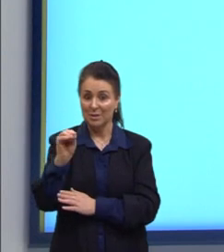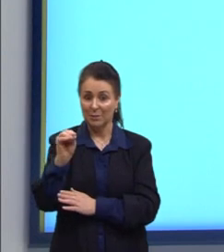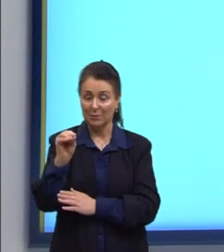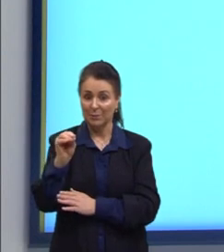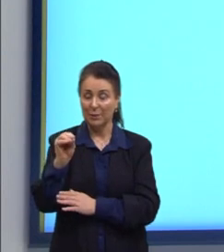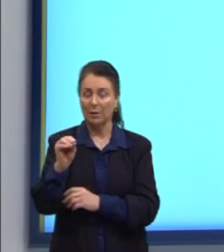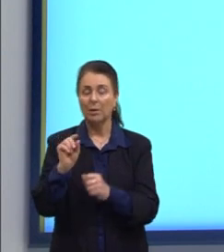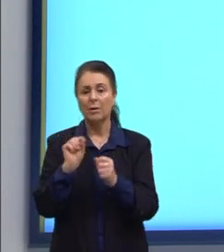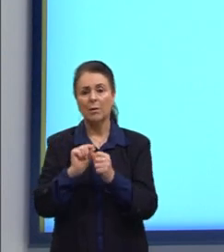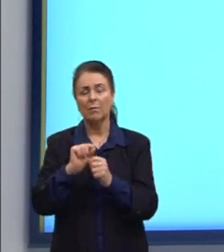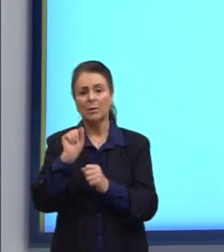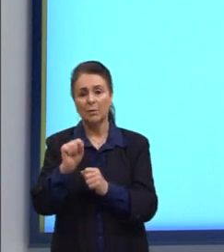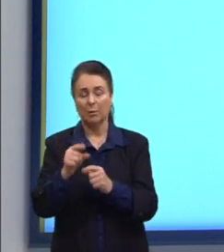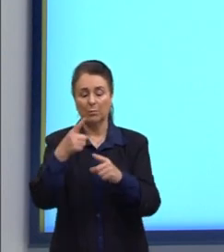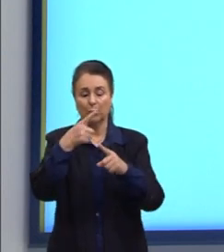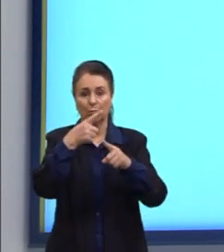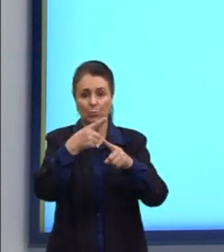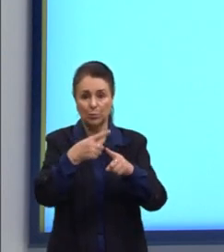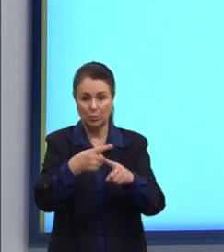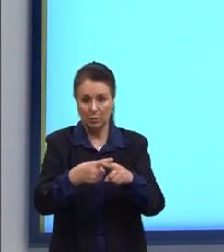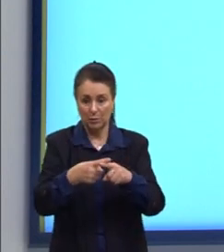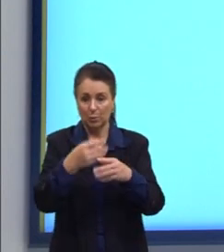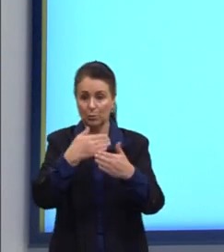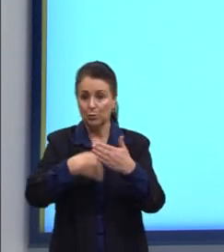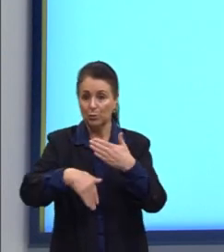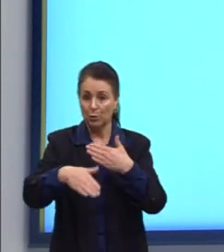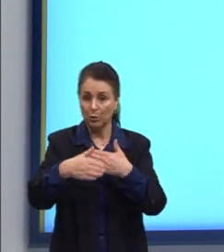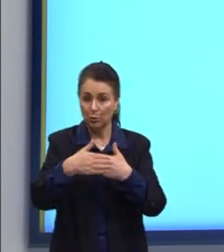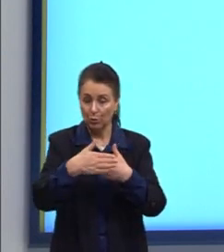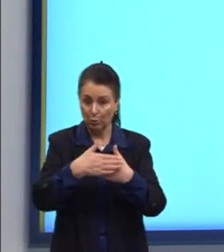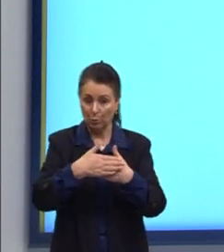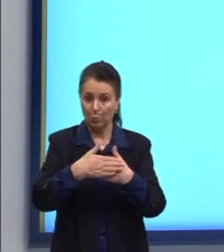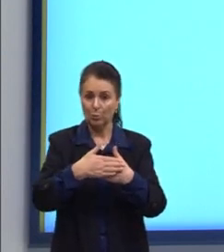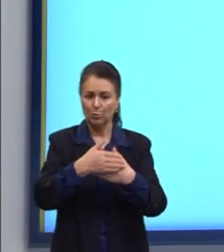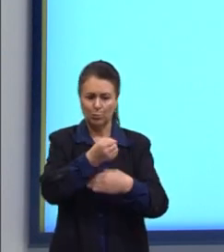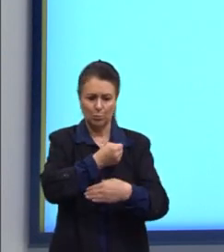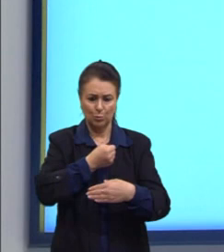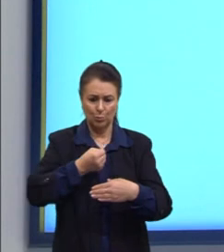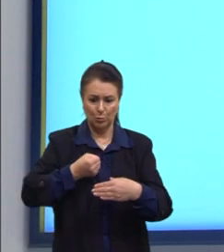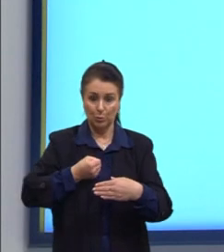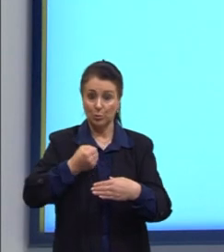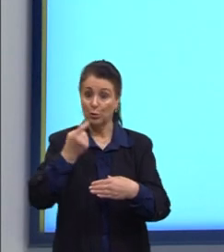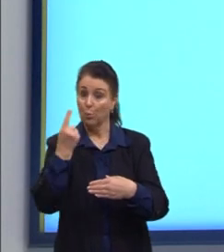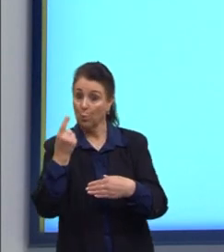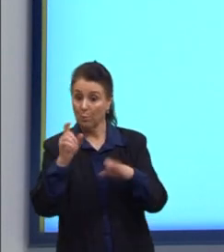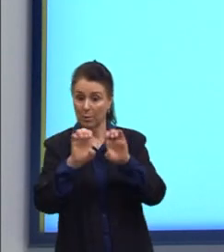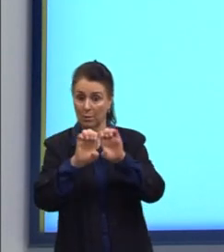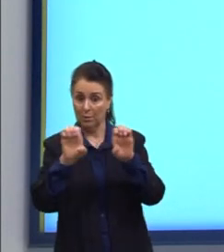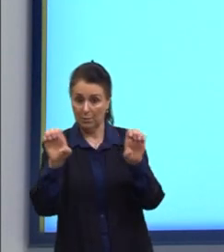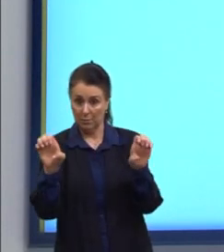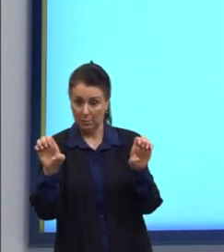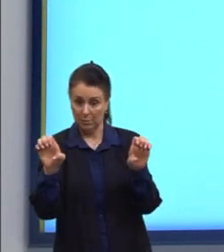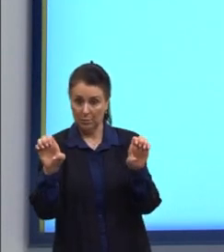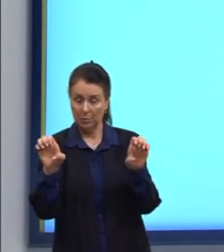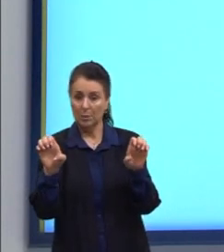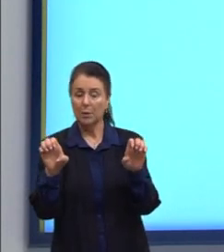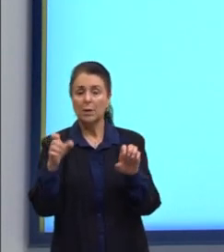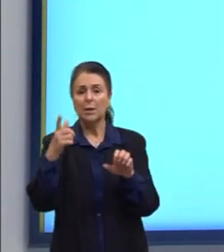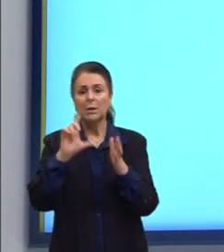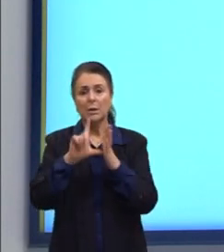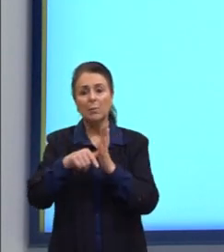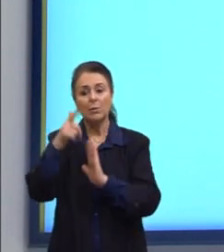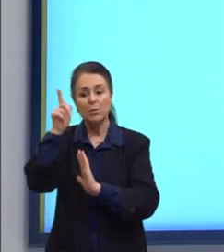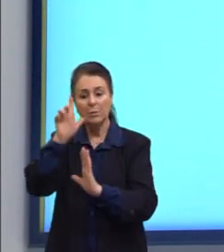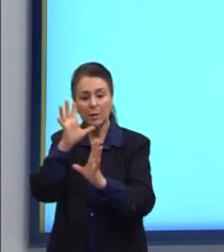então em realizar a multiplicação de todos os termos ali de uma das equações de tal modo que a gente consiga